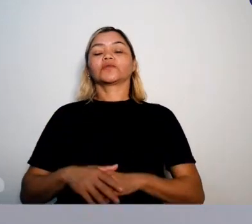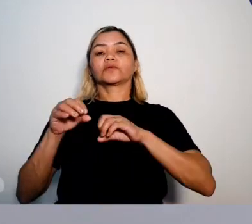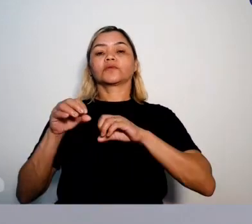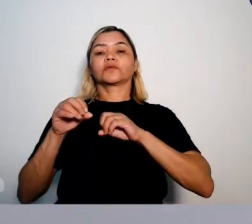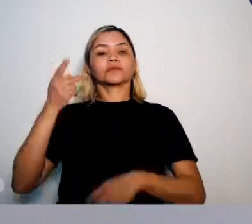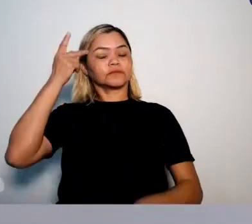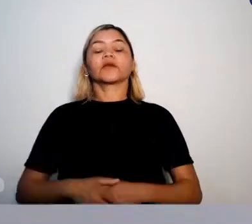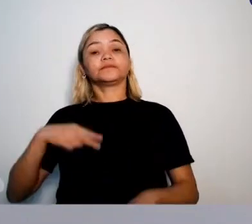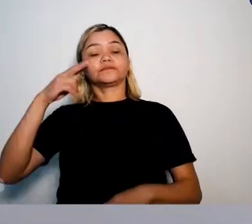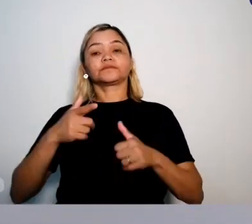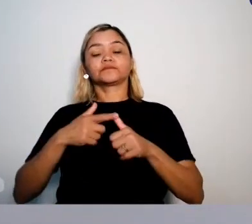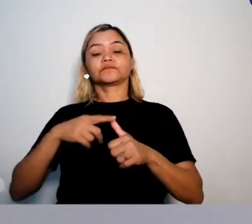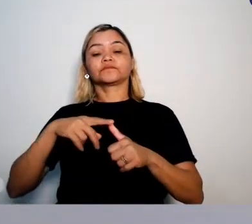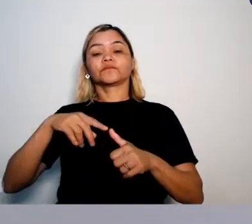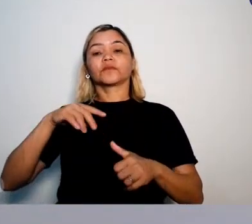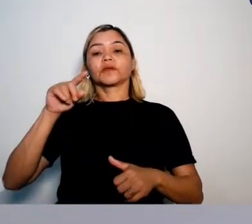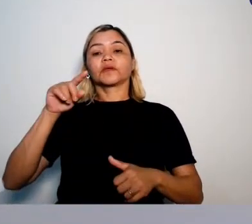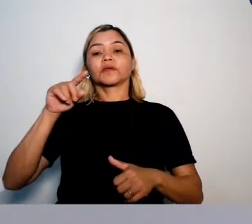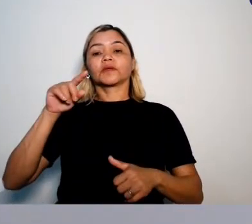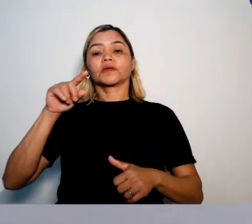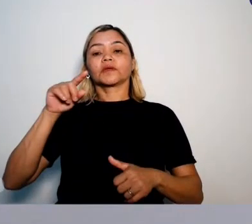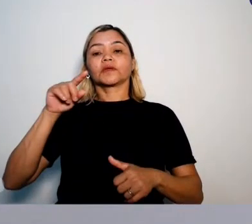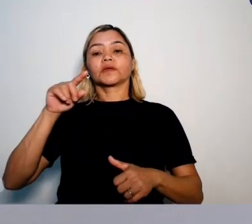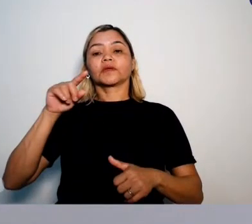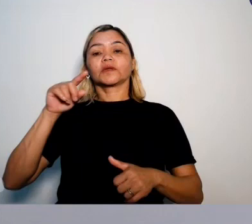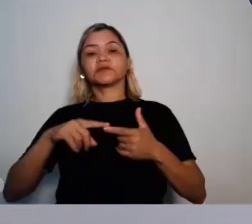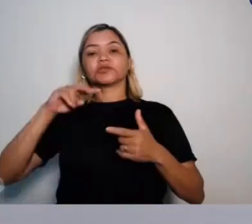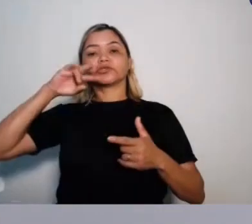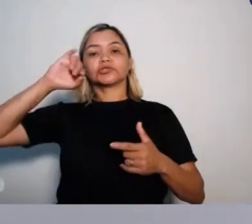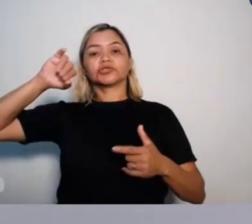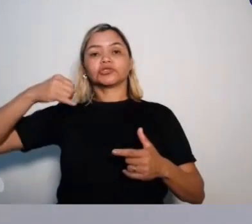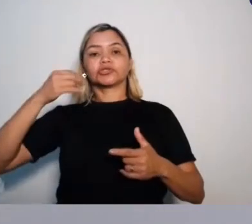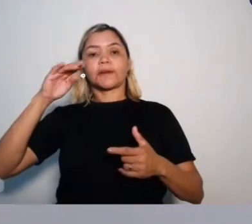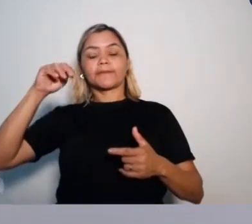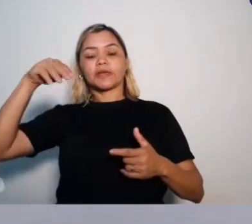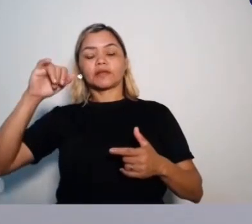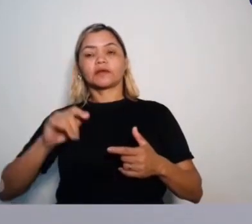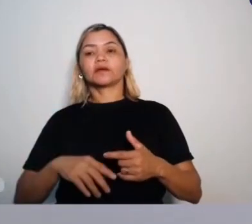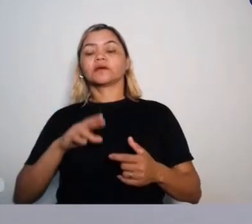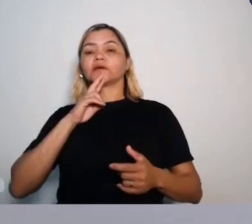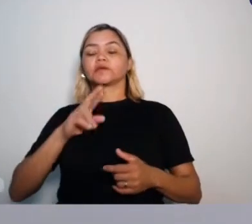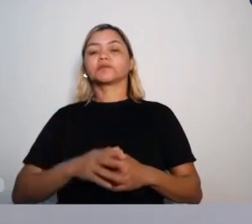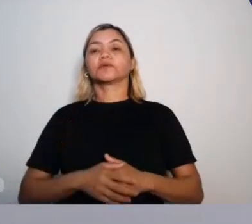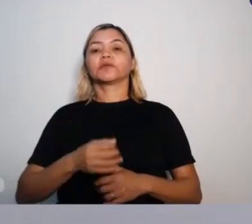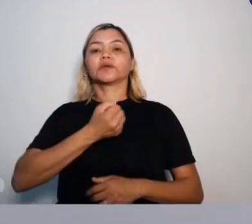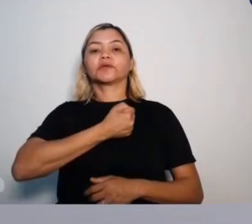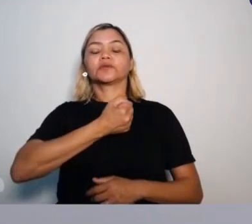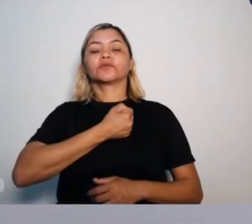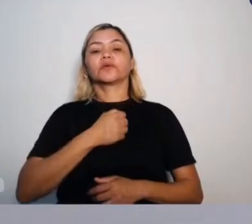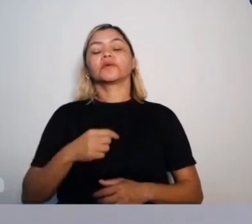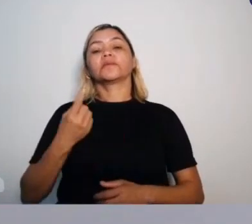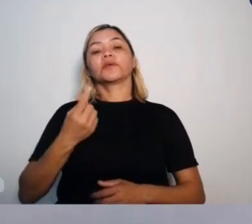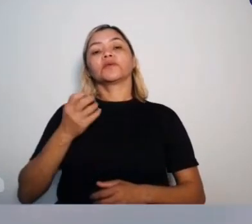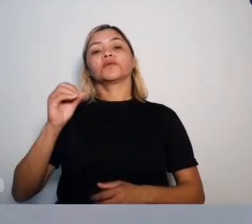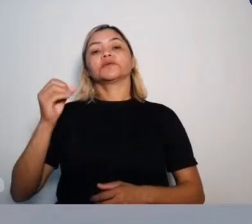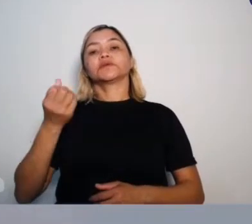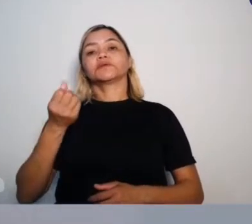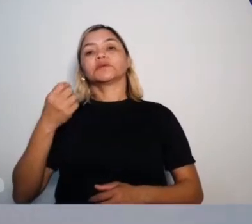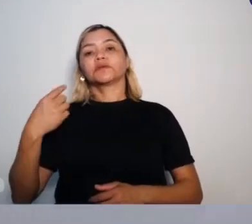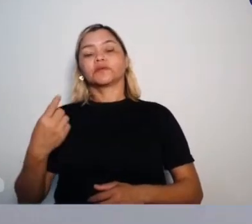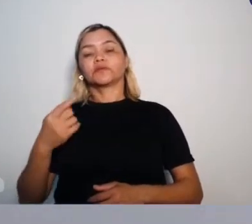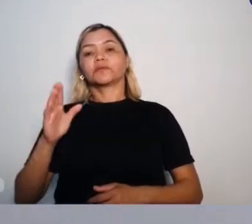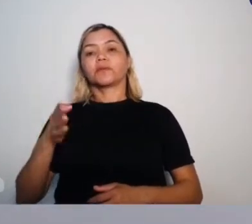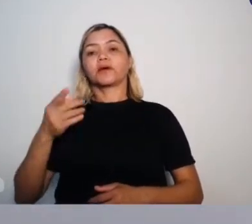e Jamila, respondendo o requerimento número 1061 de 2019.